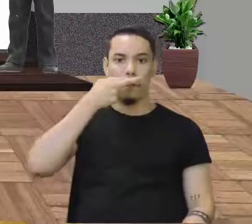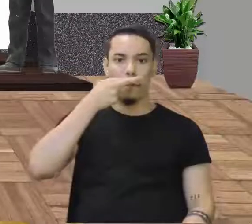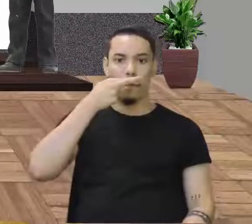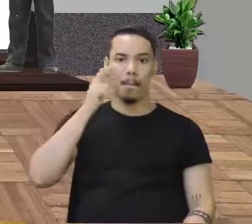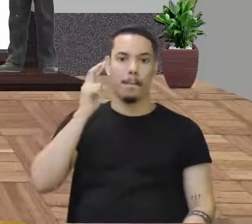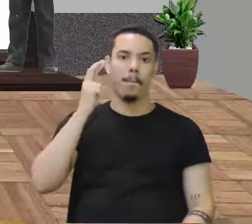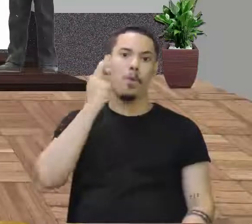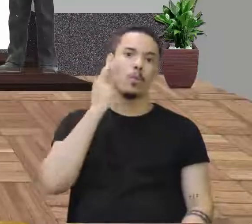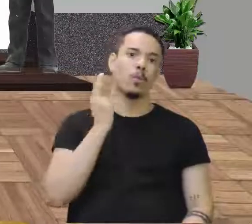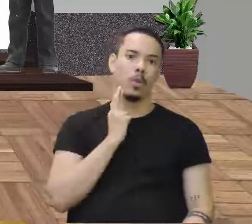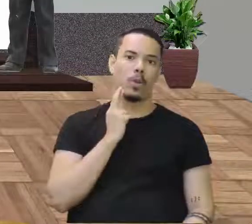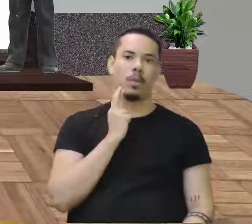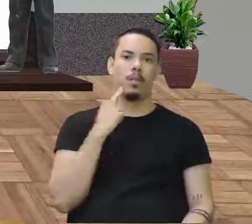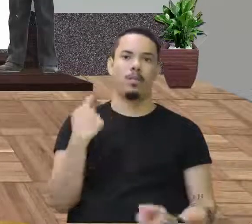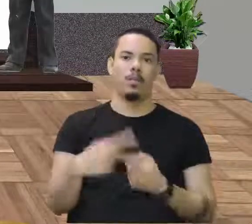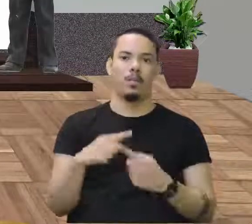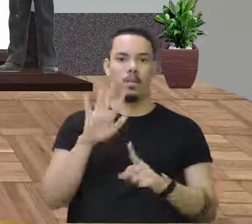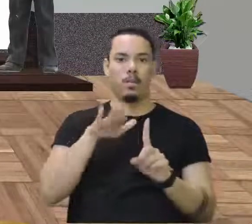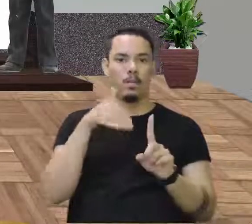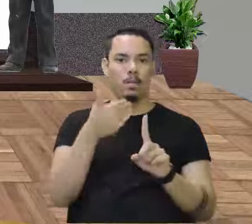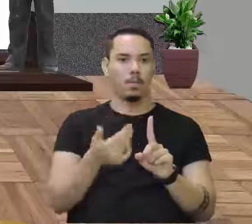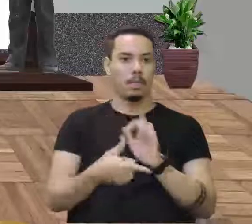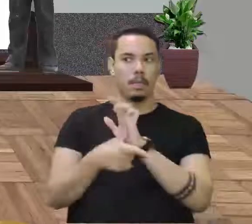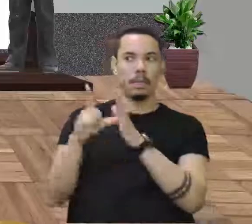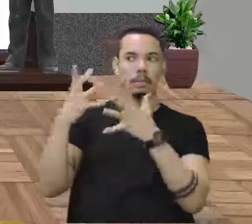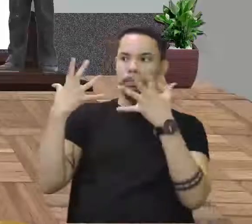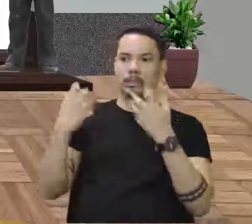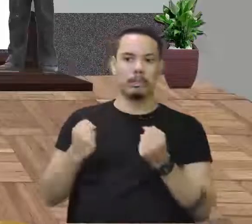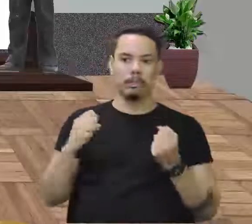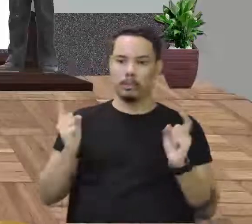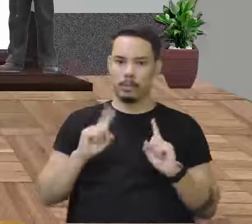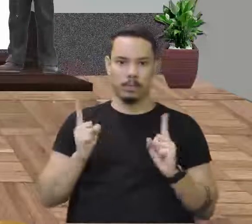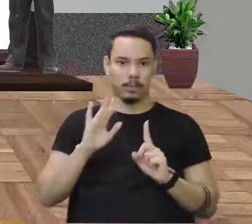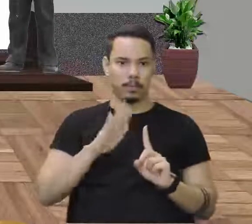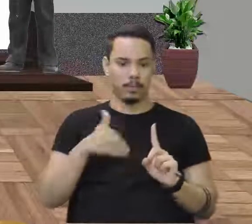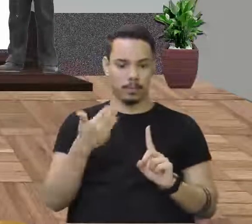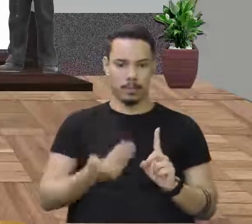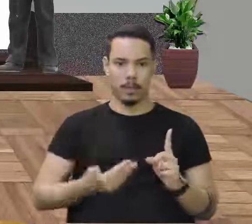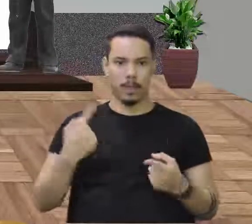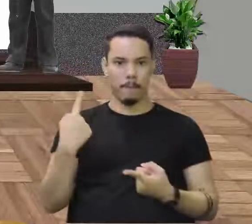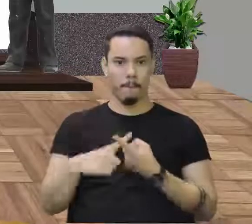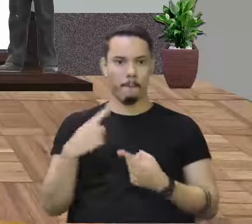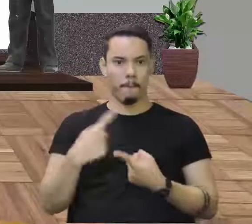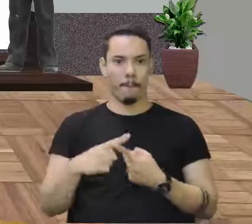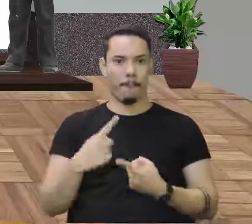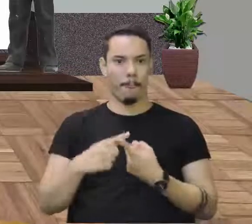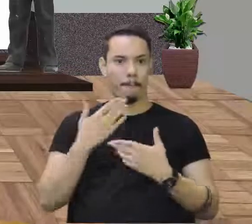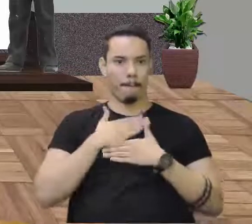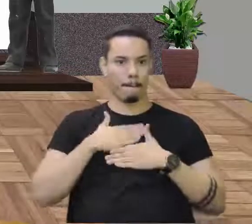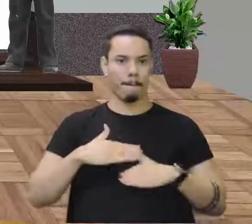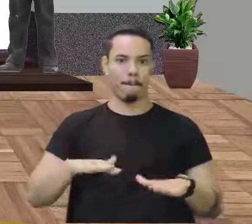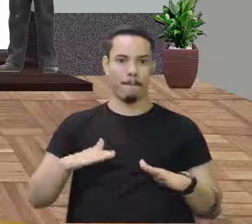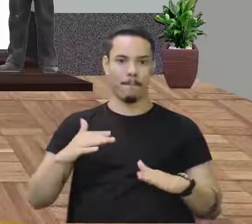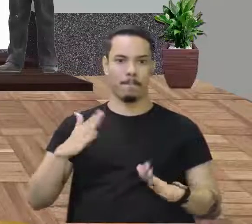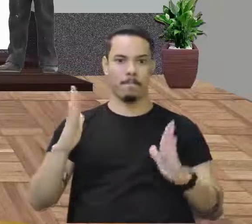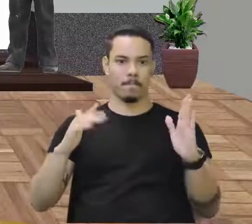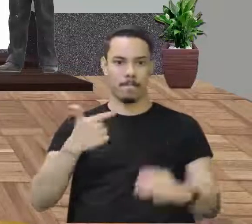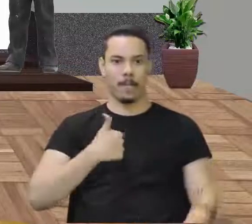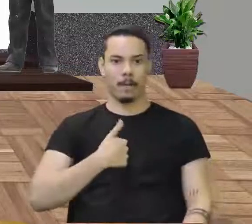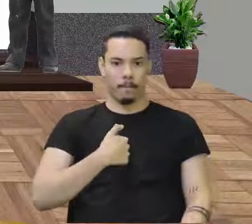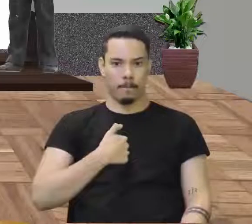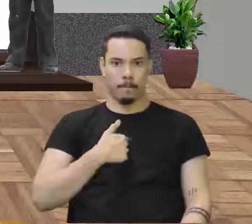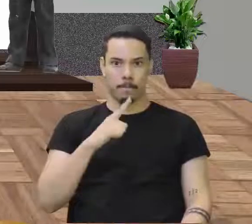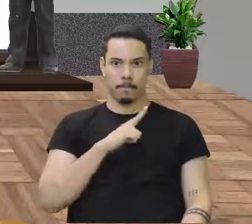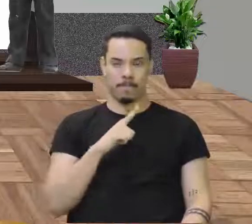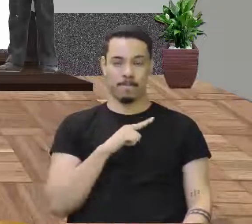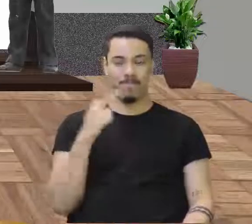Cândido Mariano da Silva Rondon, que não tinha aceitado lá atrás essa homenagem, por quê? Porque não gostava de Getúlio Vargas, porque tinha